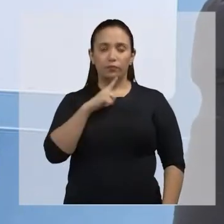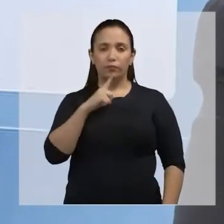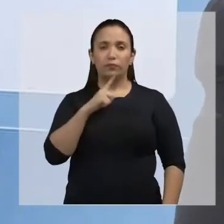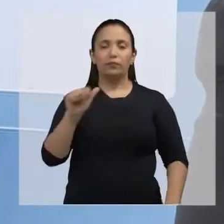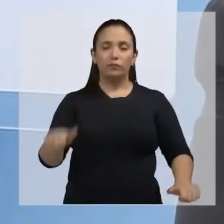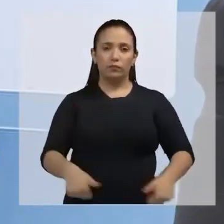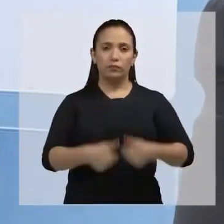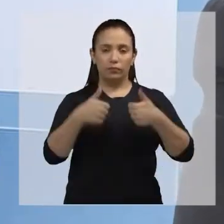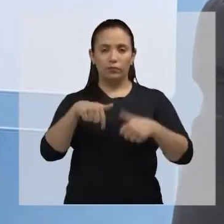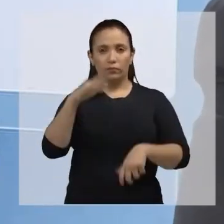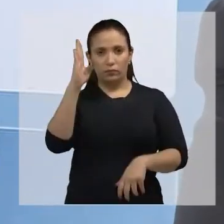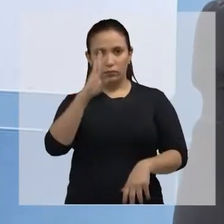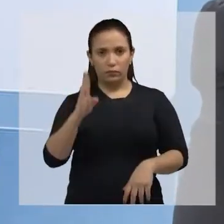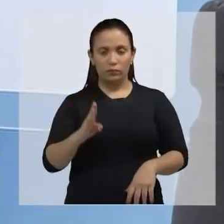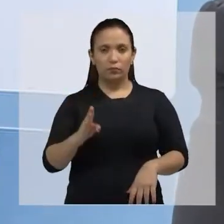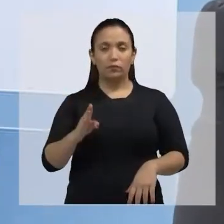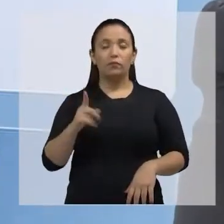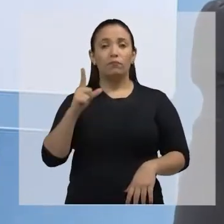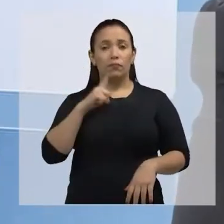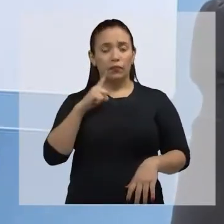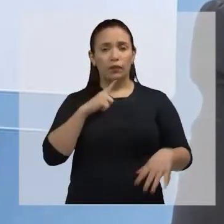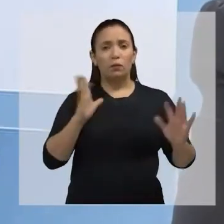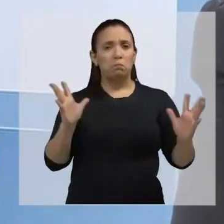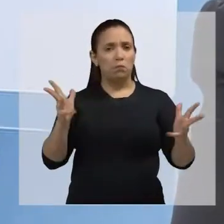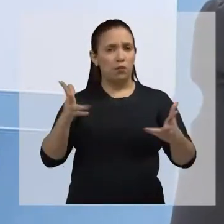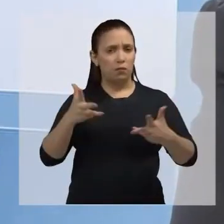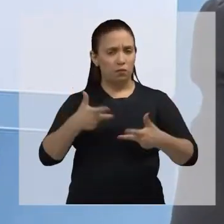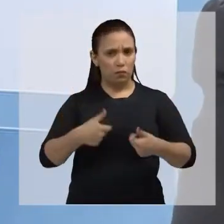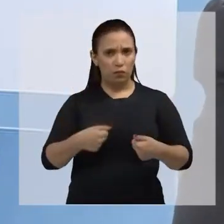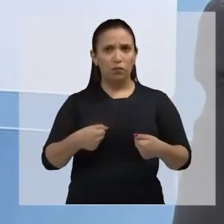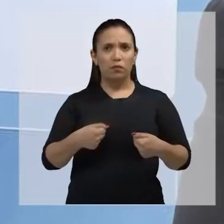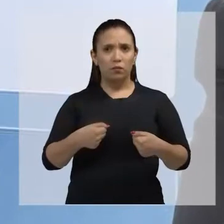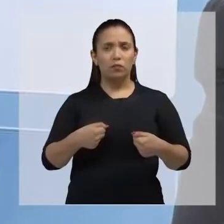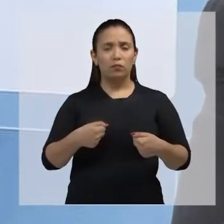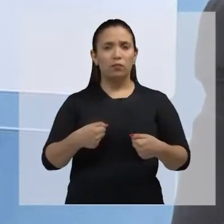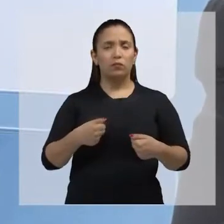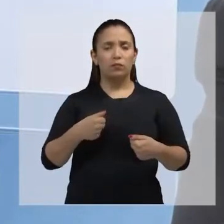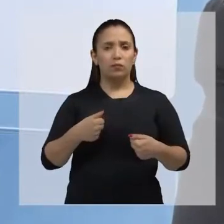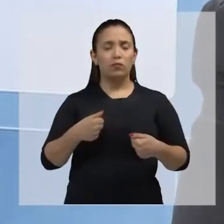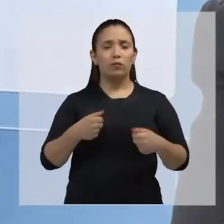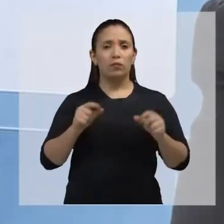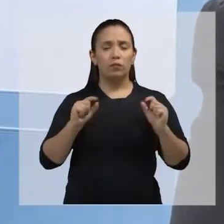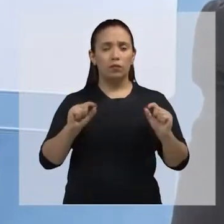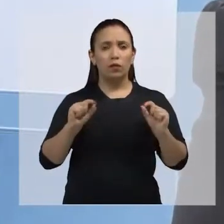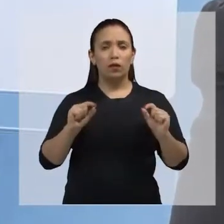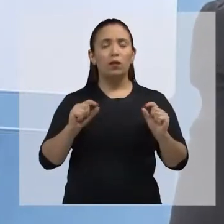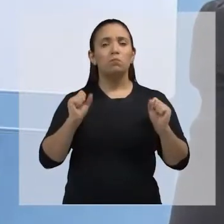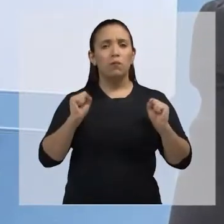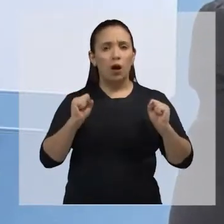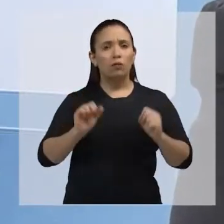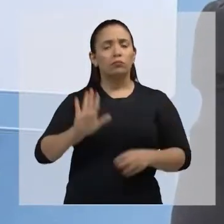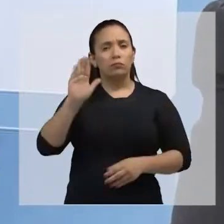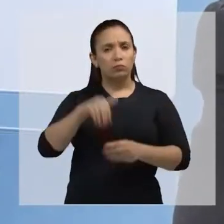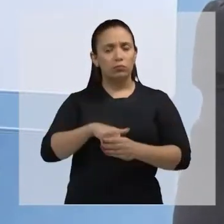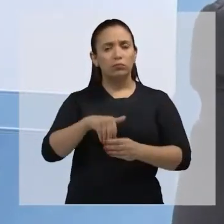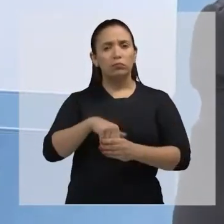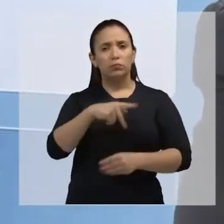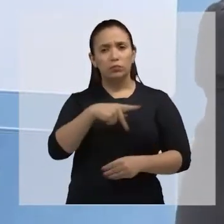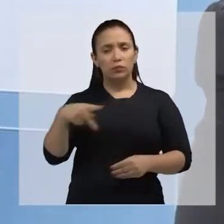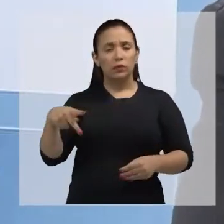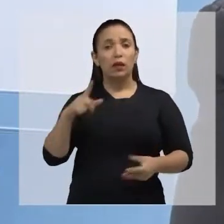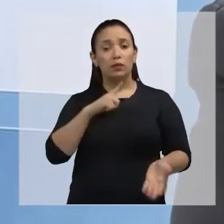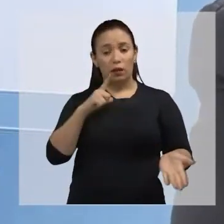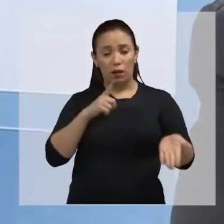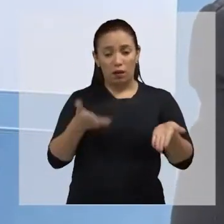país. Primeiro que o PT tem figuras espetaculares, sabe? Vou falar agora como presidente Lula, que poderiam ser candidatos a presidente. E vocês esquecem. Tem o governador